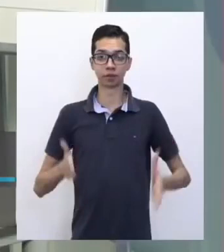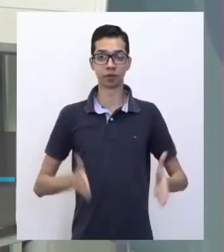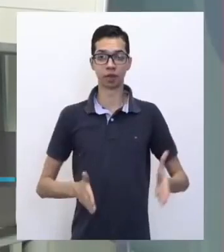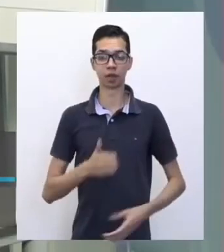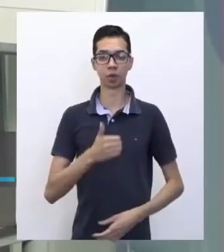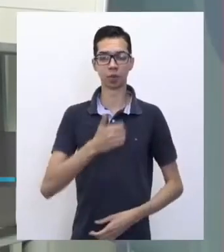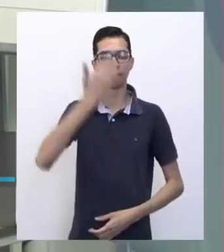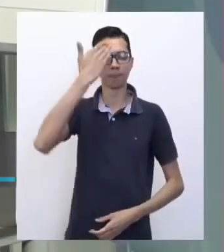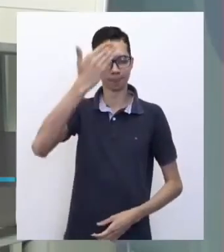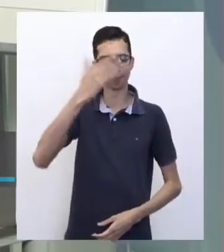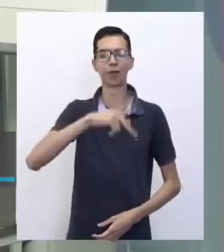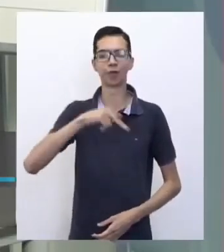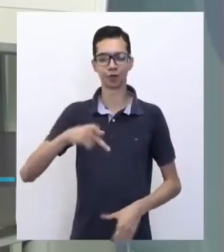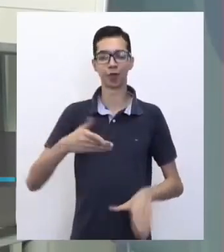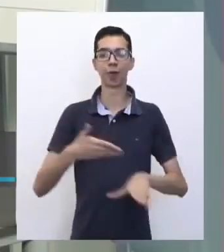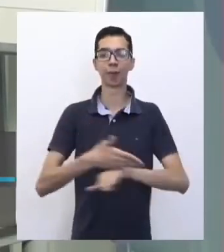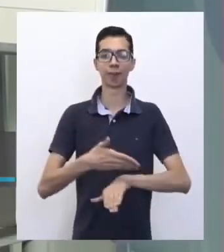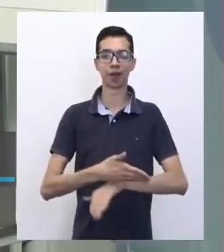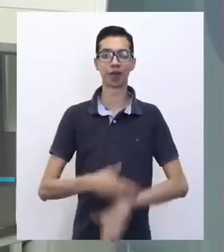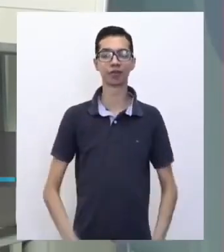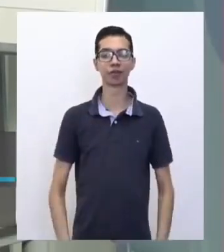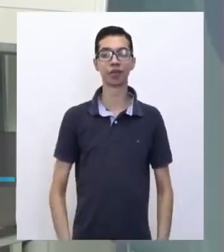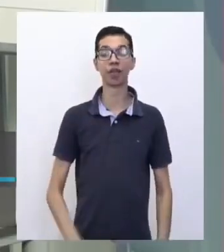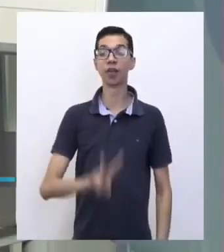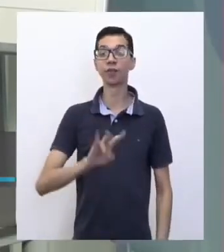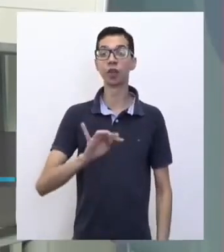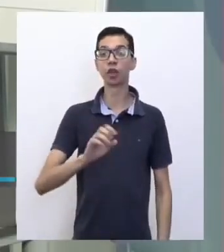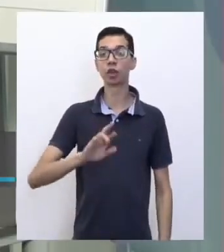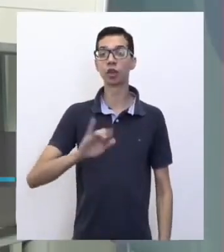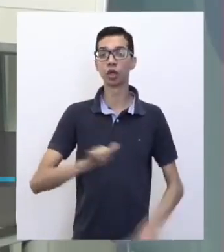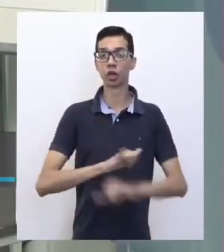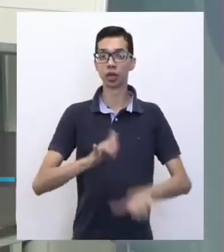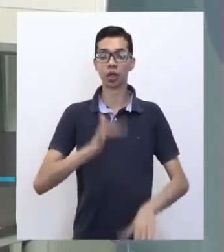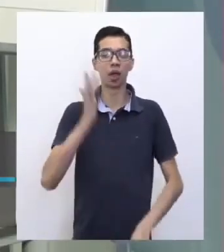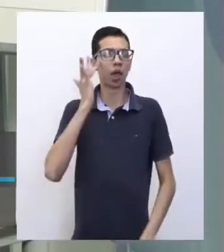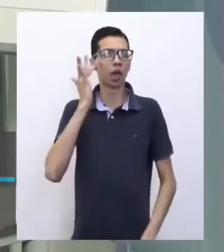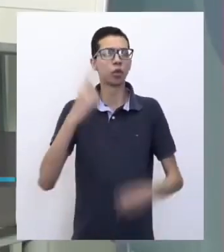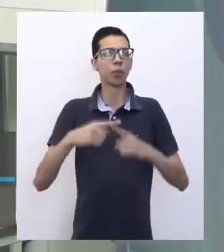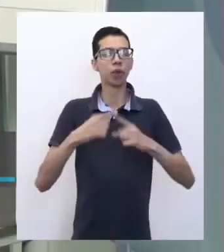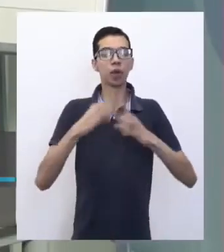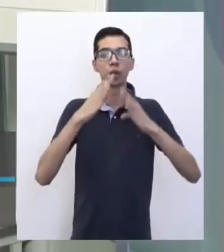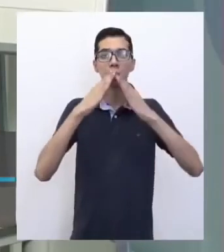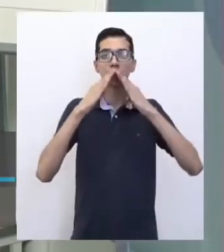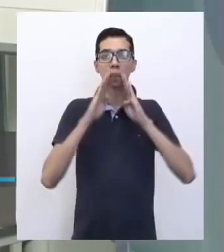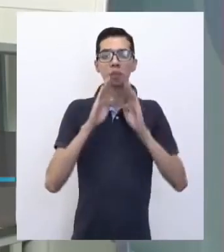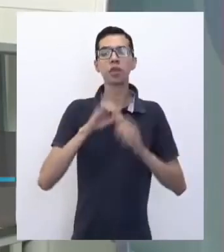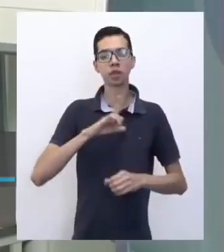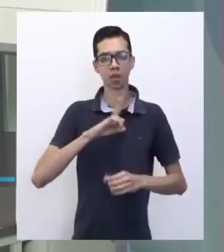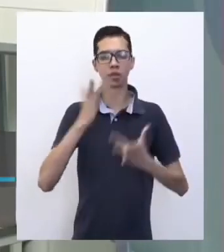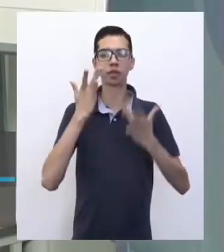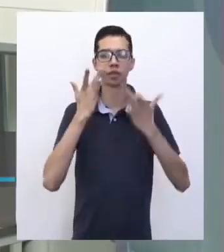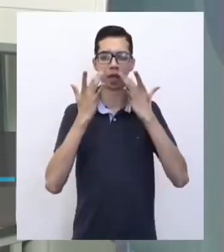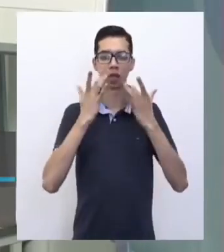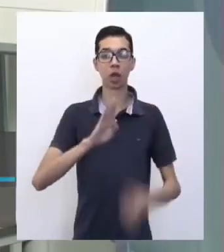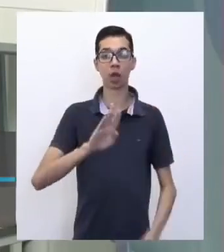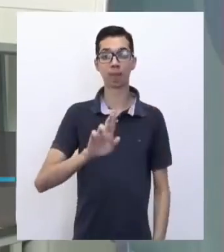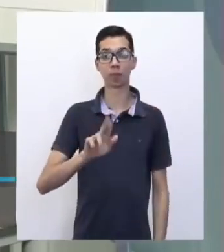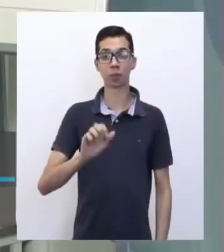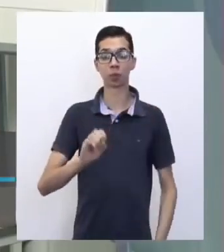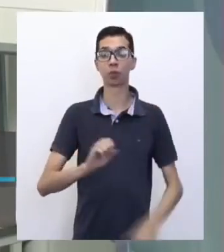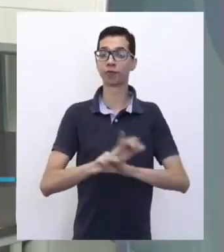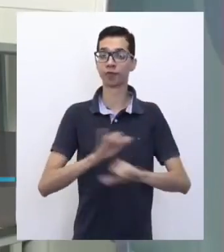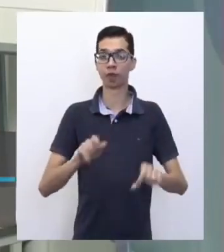participação. A Vitória cita aqui, acha que é o ato de ter drama no teatro. O Bruno, peça teatral de